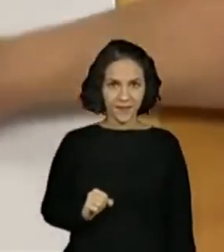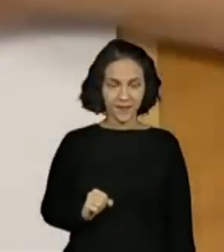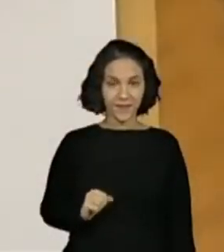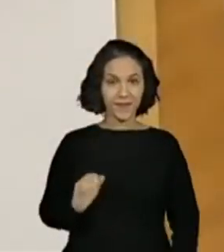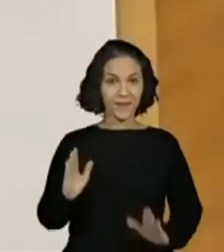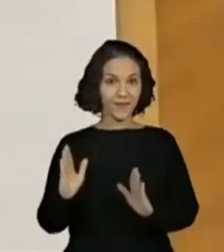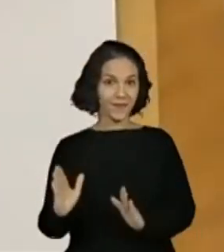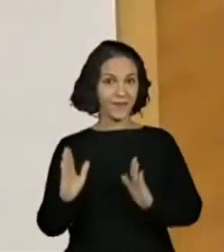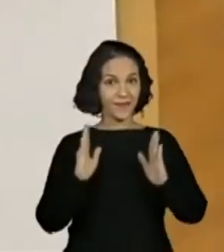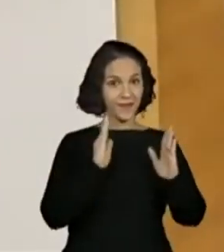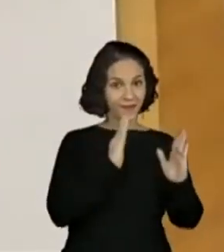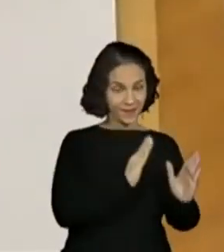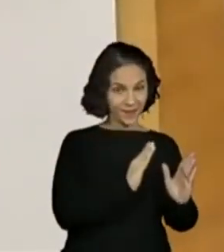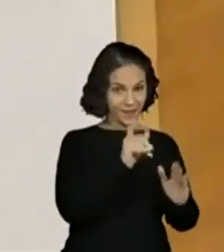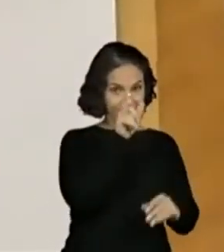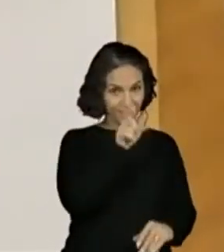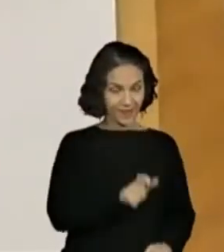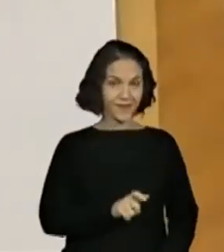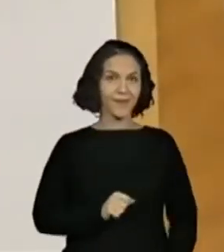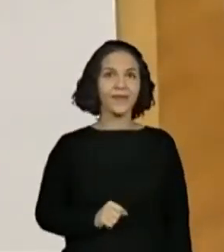Agora eu vou para a quarta coluna.